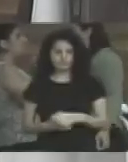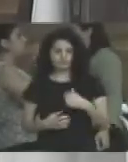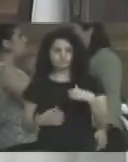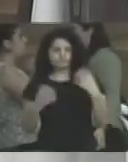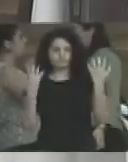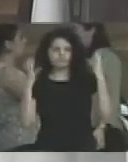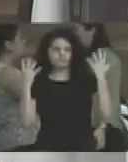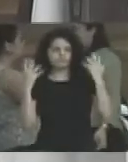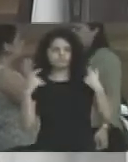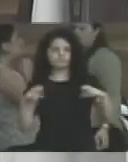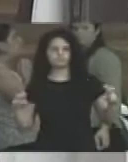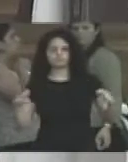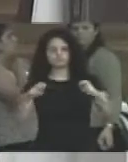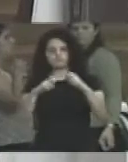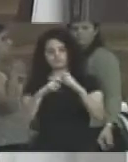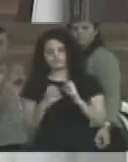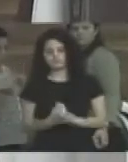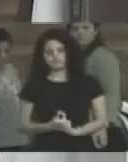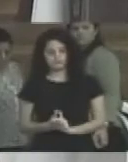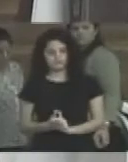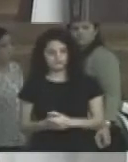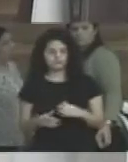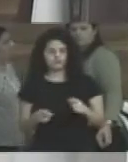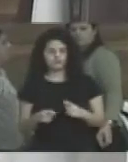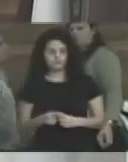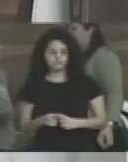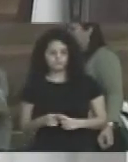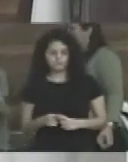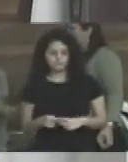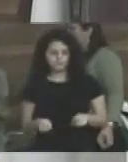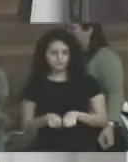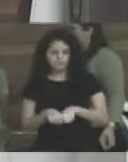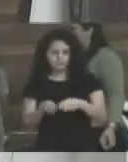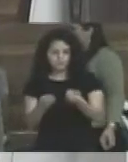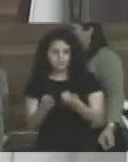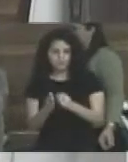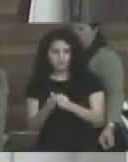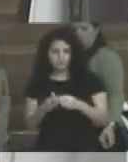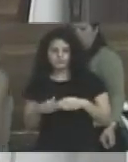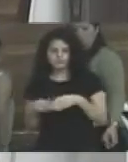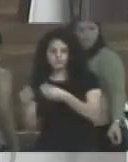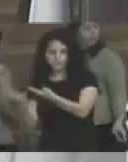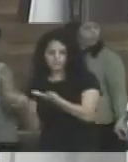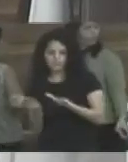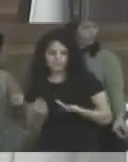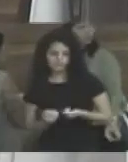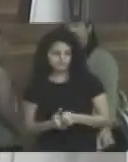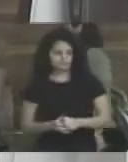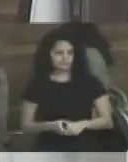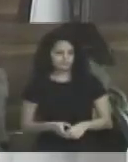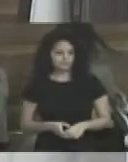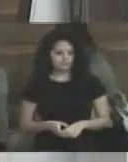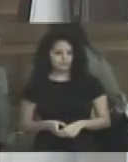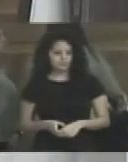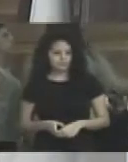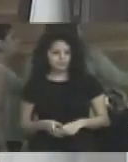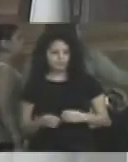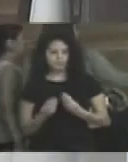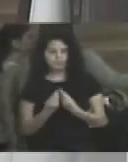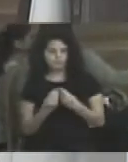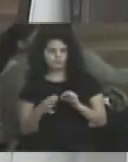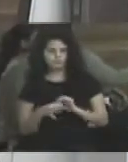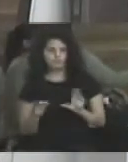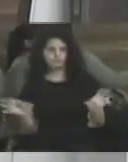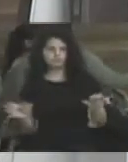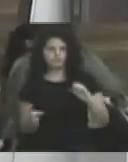Parabenizar essa casa e também pedir a participação de vocês amanhã às 4 horas da tarde. A gente tem o evento que dá abertura ao